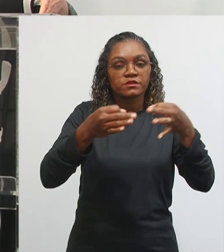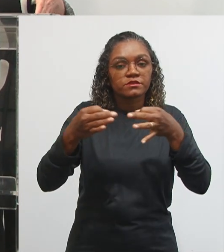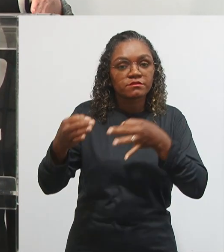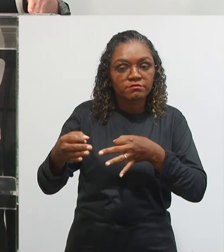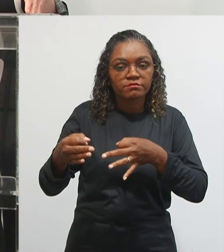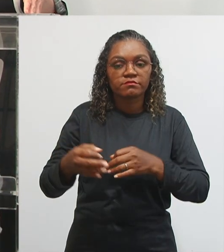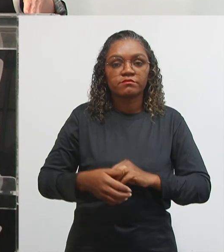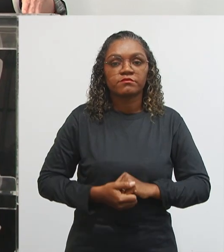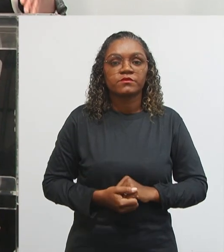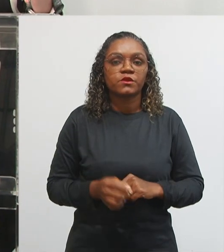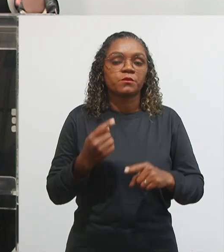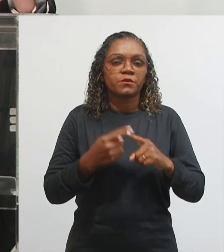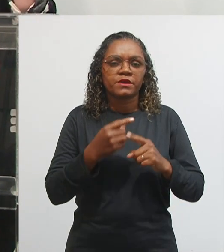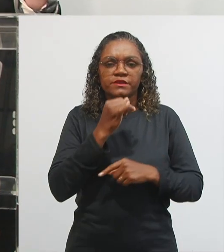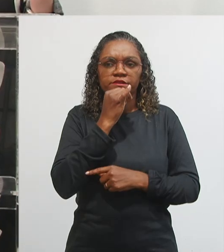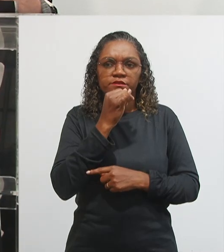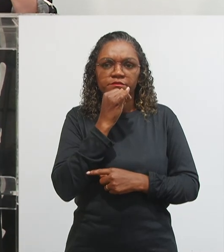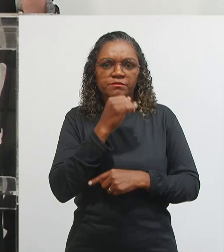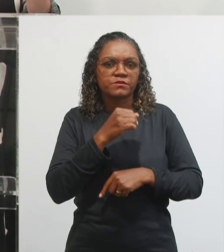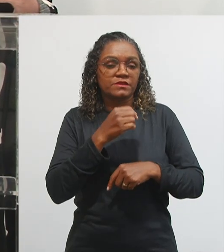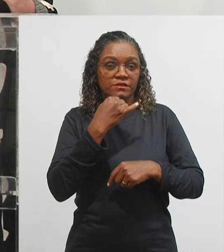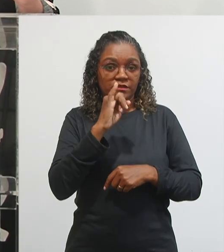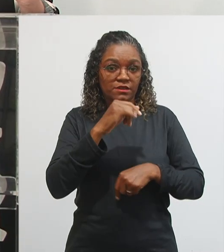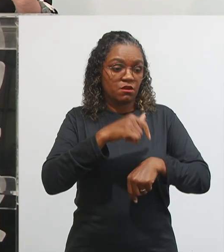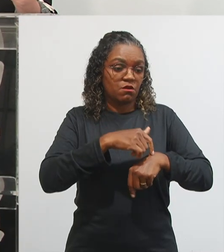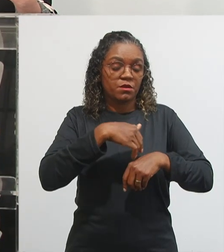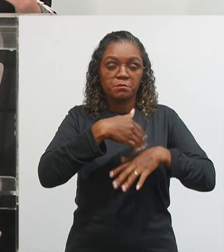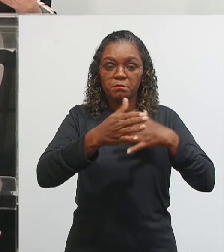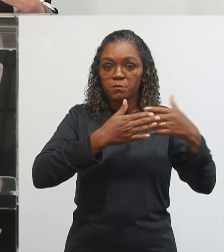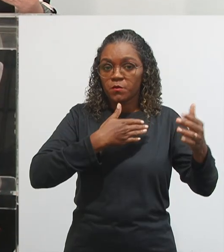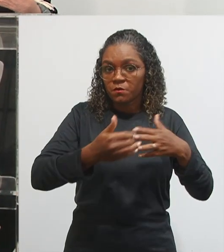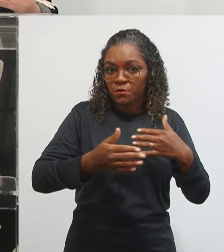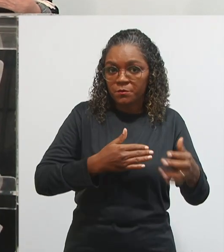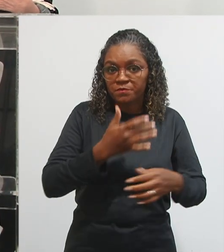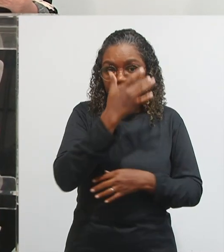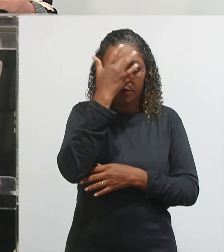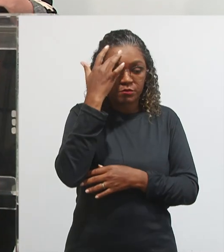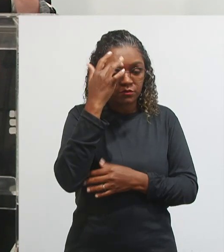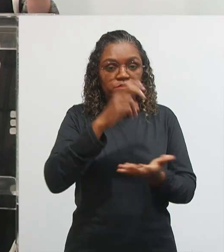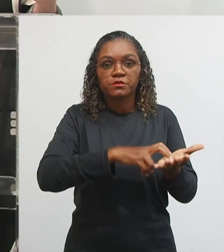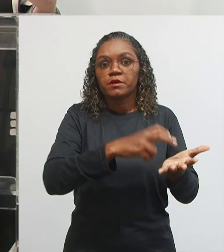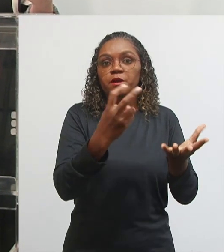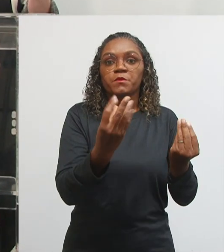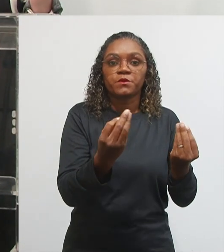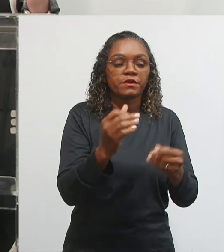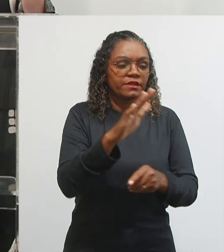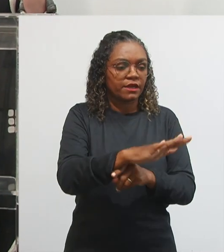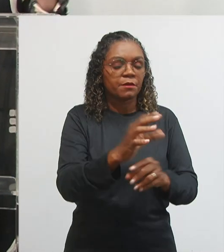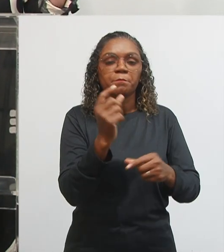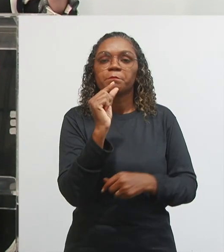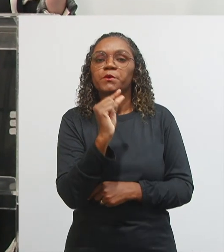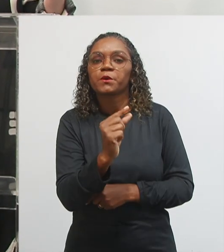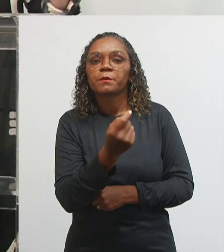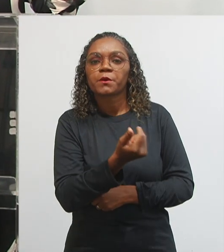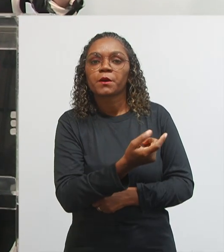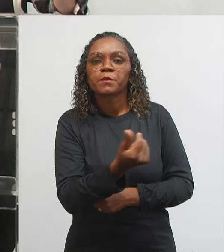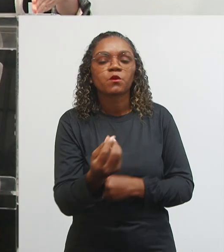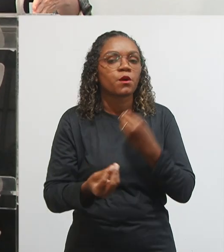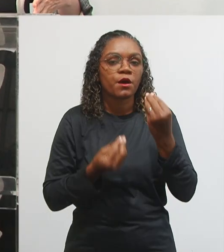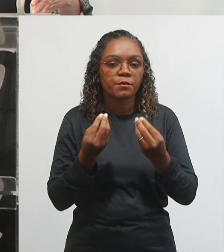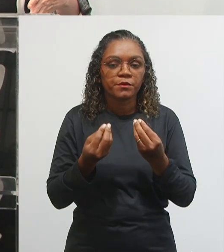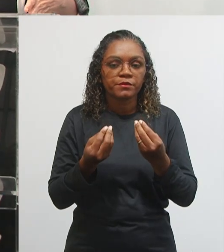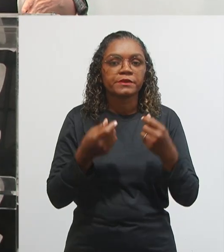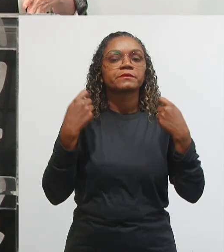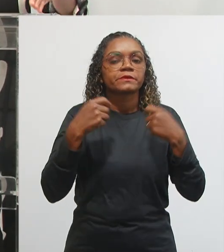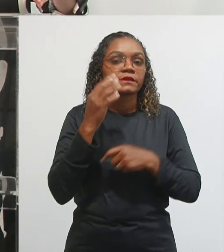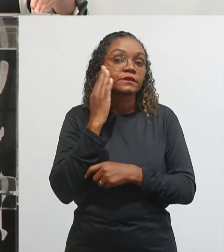momento, pouca gente no outro, e aí você não consegue atender direito o cidadão, porque você não consegue entender qual é o horário